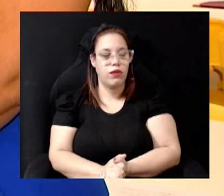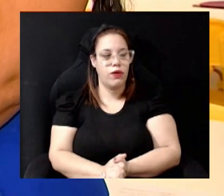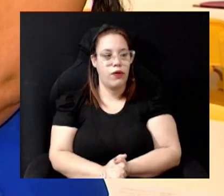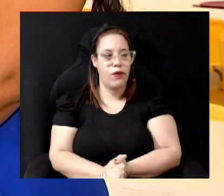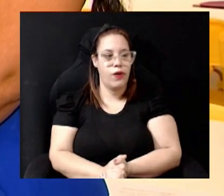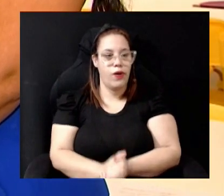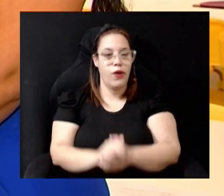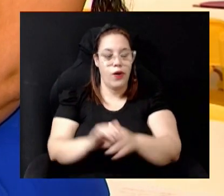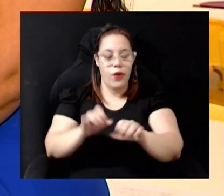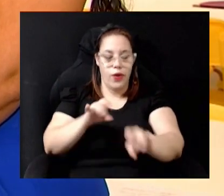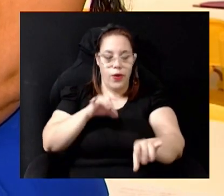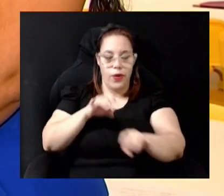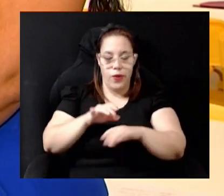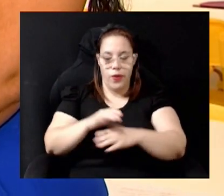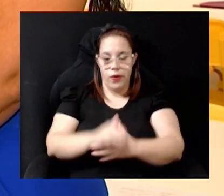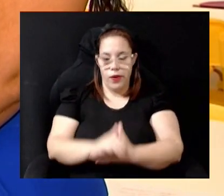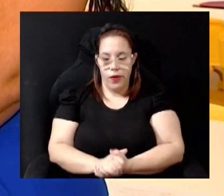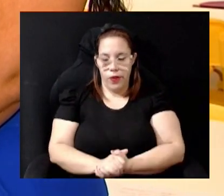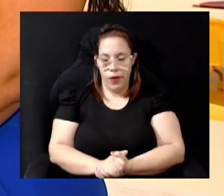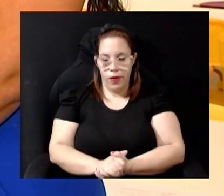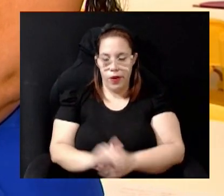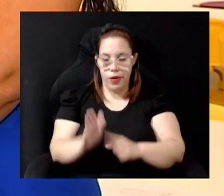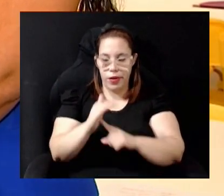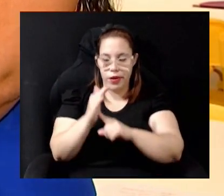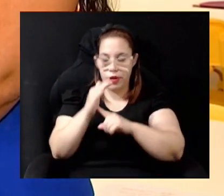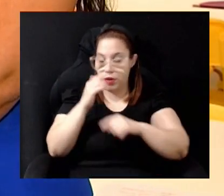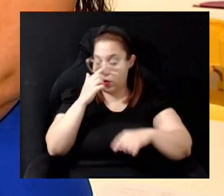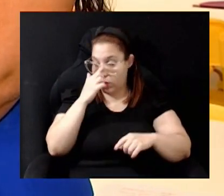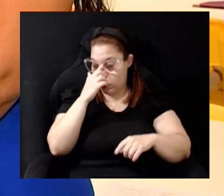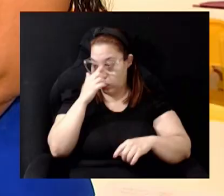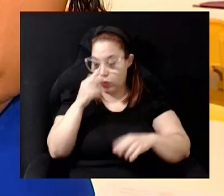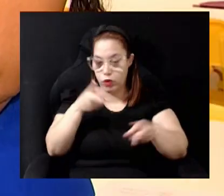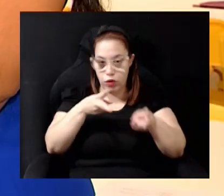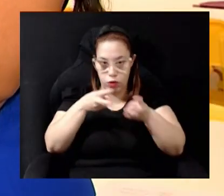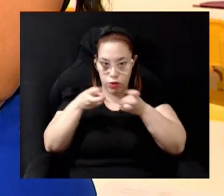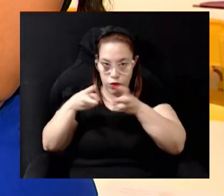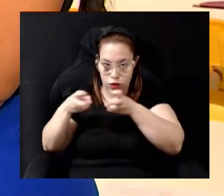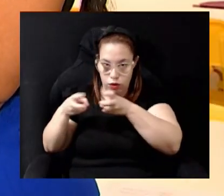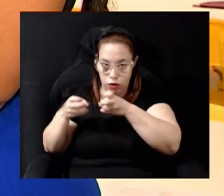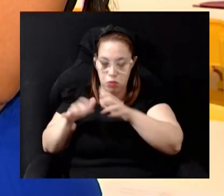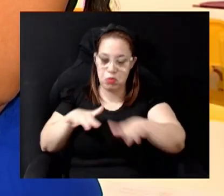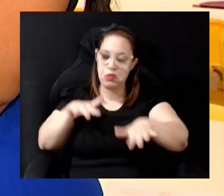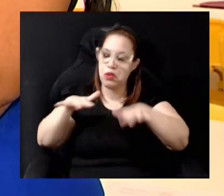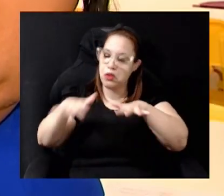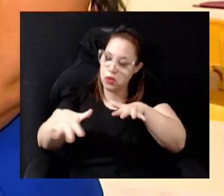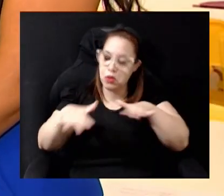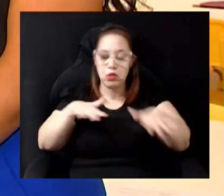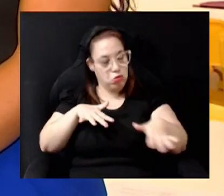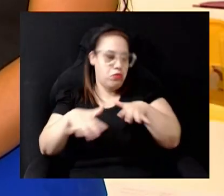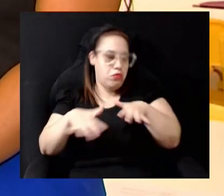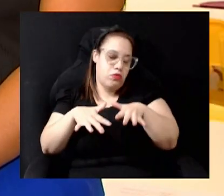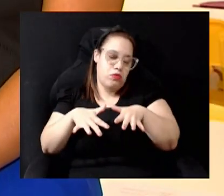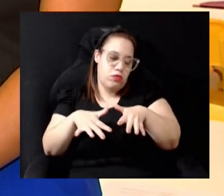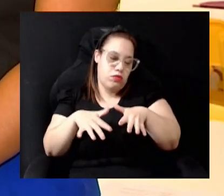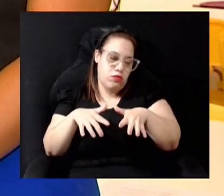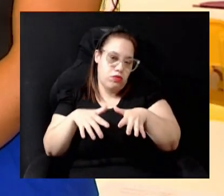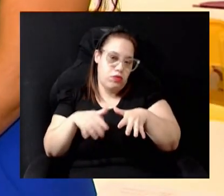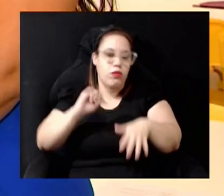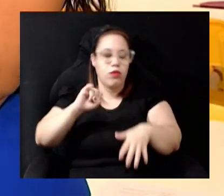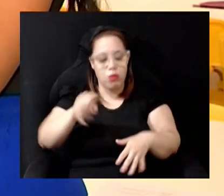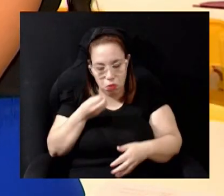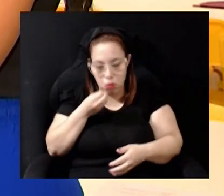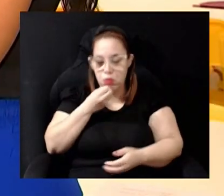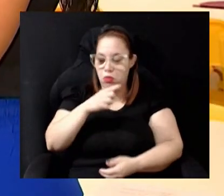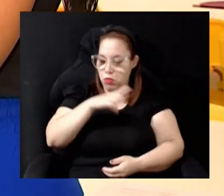e tudo mais. Então, eu percebo que é um mercado que é bem dinâmico, que costuma ter oportunidades e que geralmente